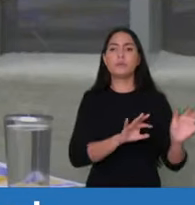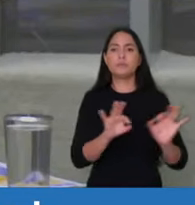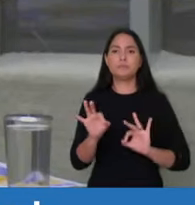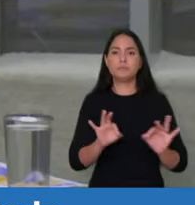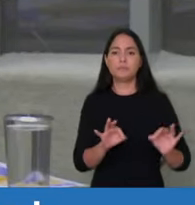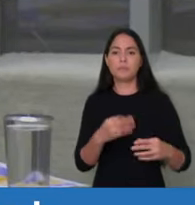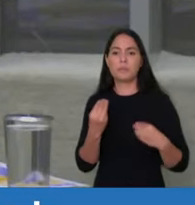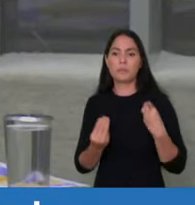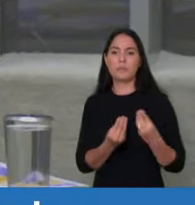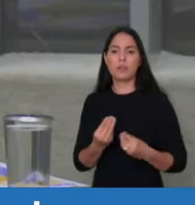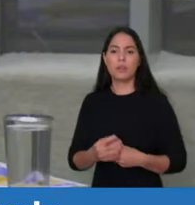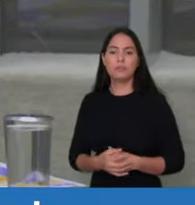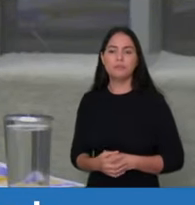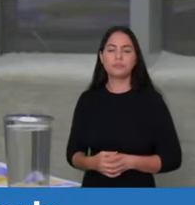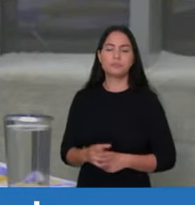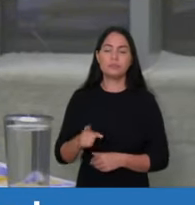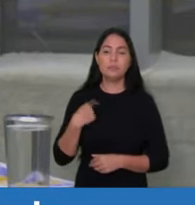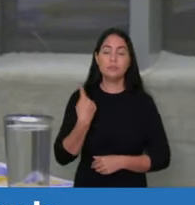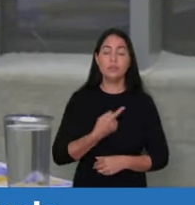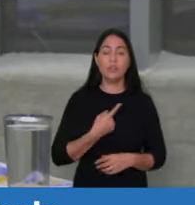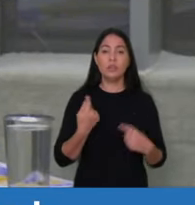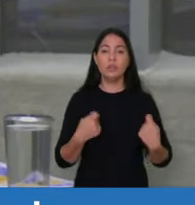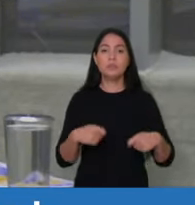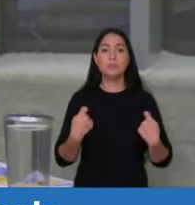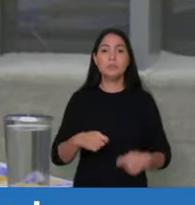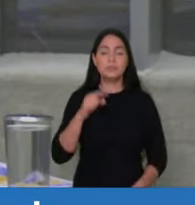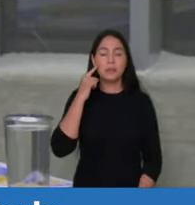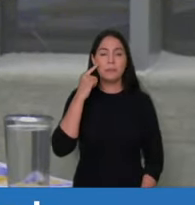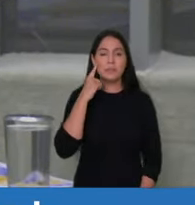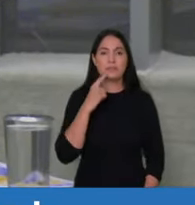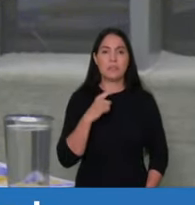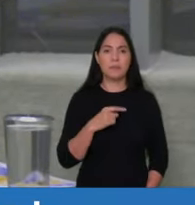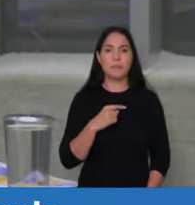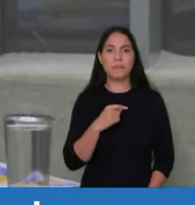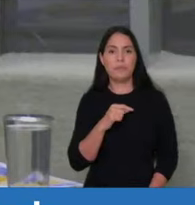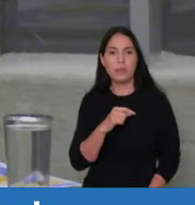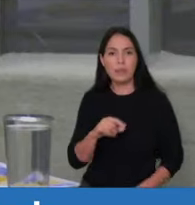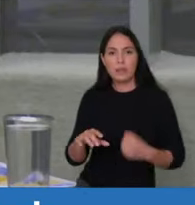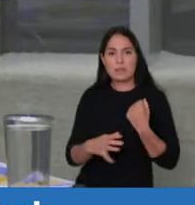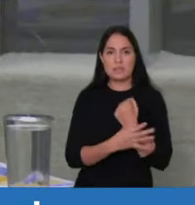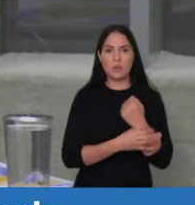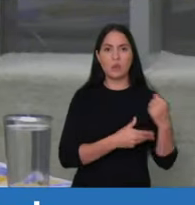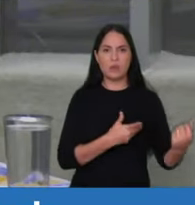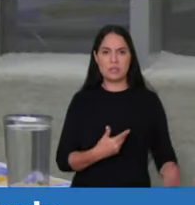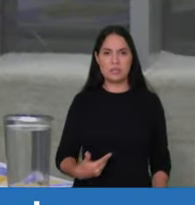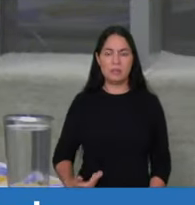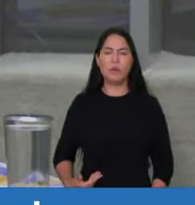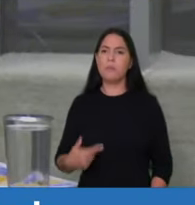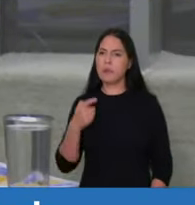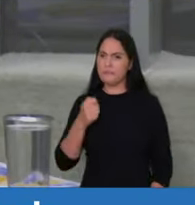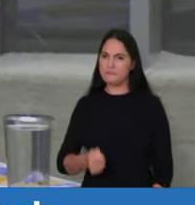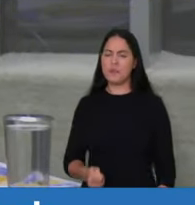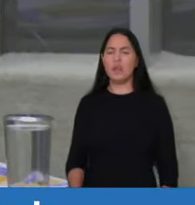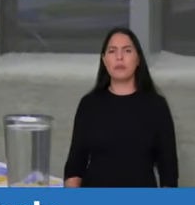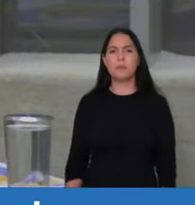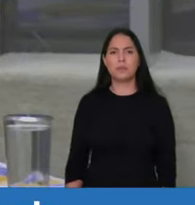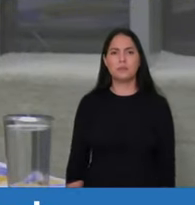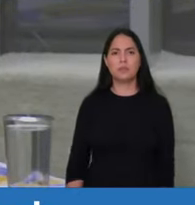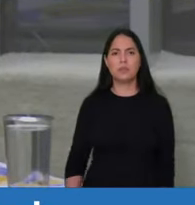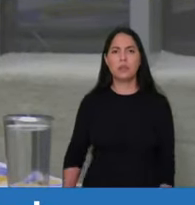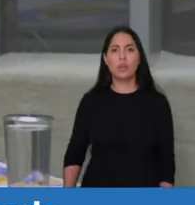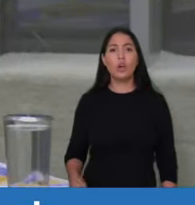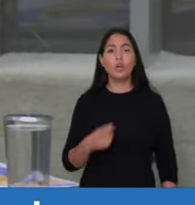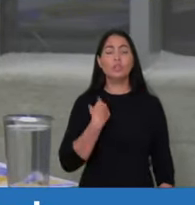Nós precisamos pensar numa política de segurança pública que enfrente, sim, com firmeza, porque, vejam, nós precisamos enfrentar com firmeza